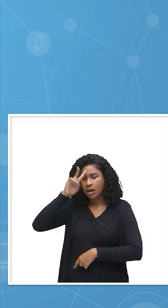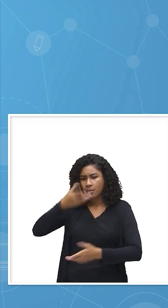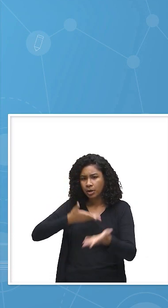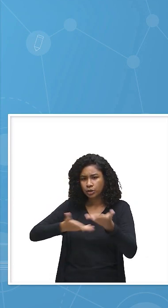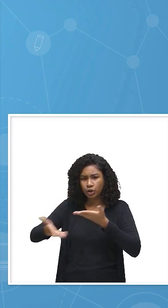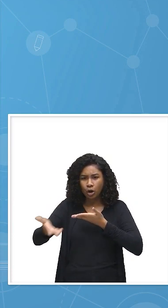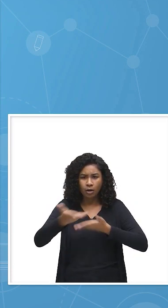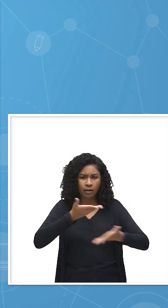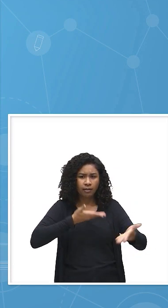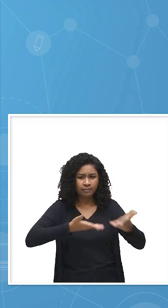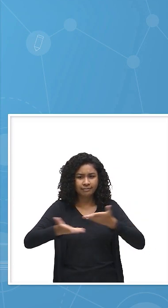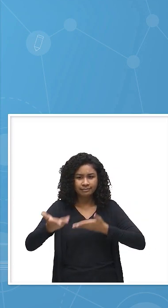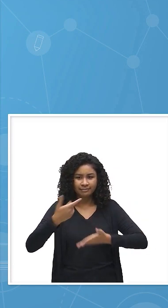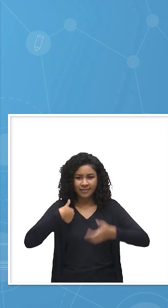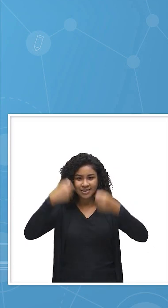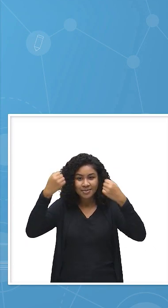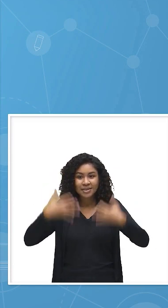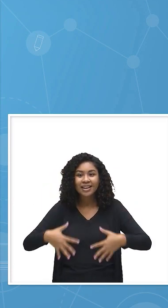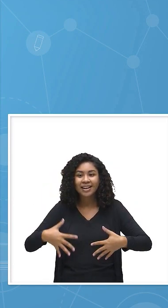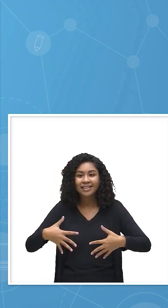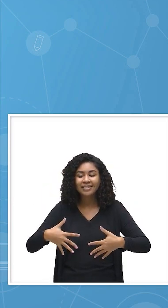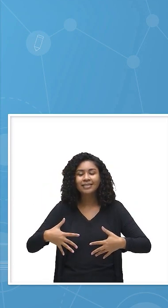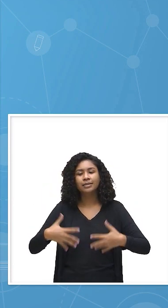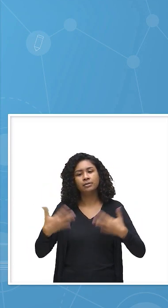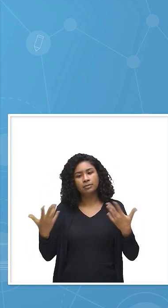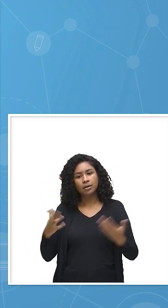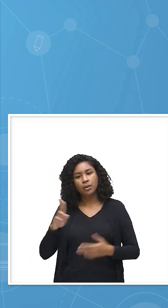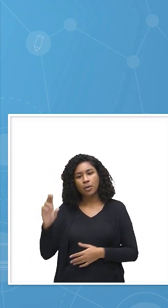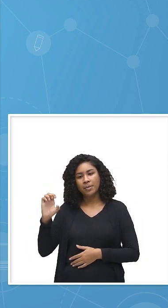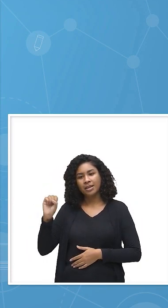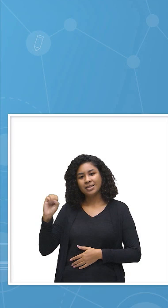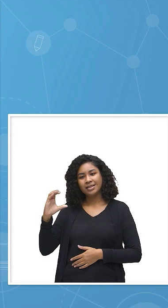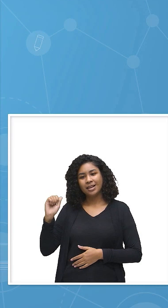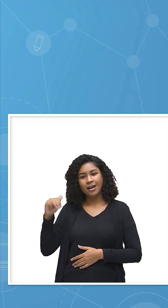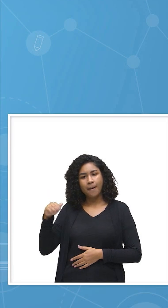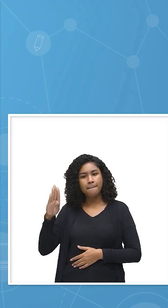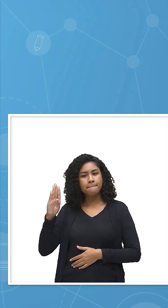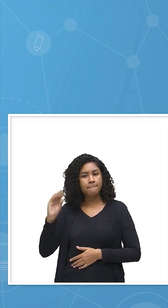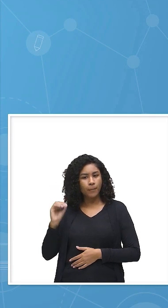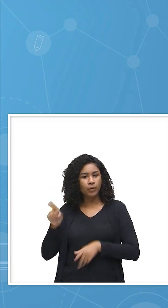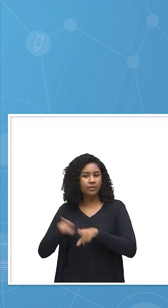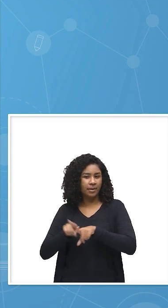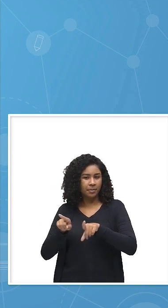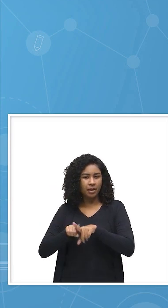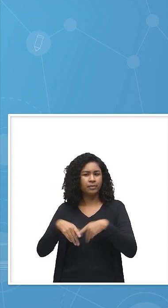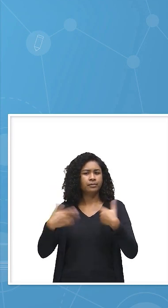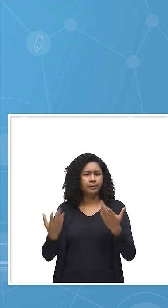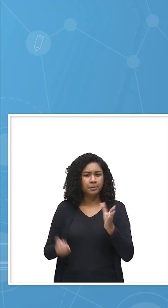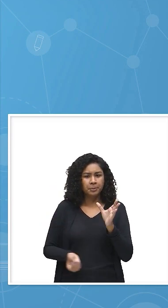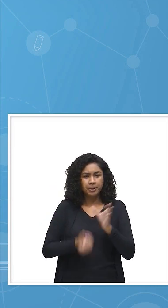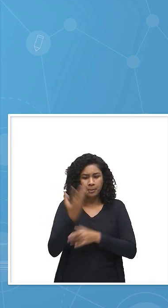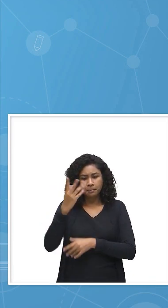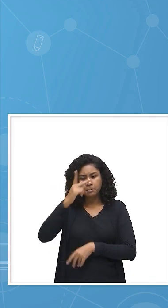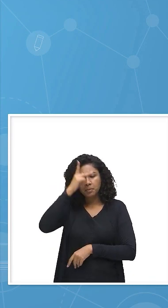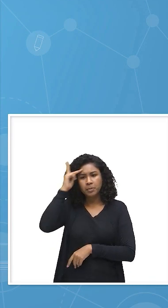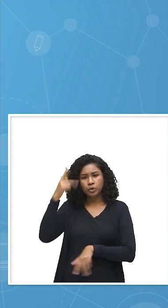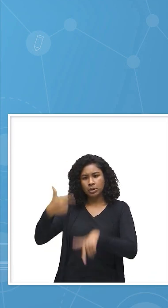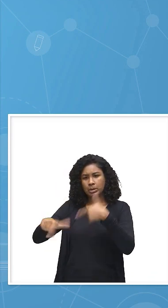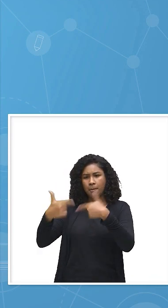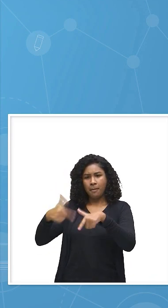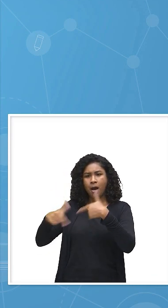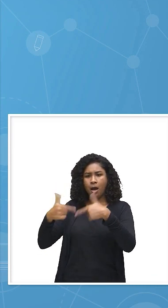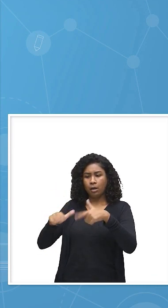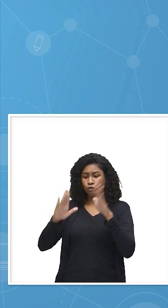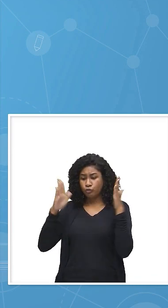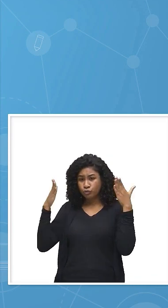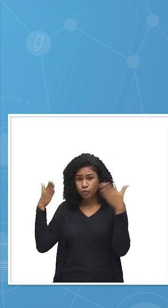a gente também chama de escambo? E isso vai levar ao surgimento de pessoas especializadas. Nem todo